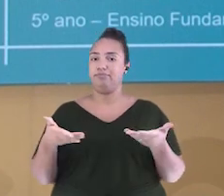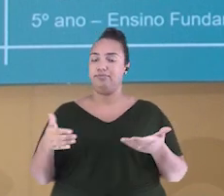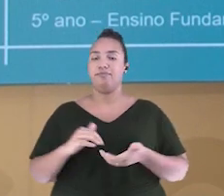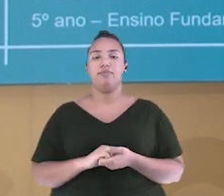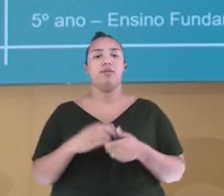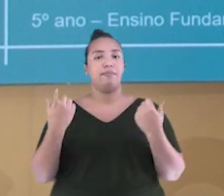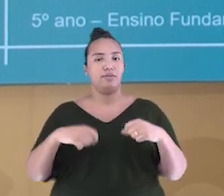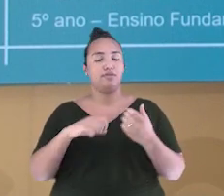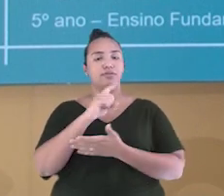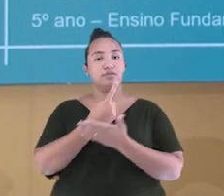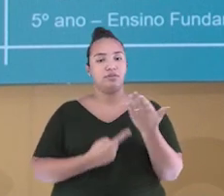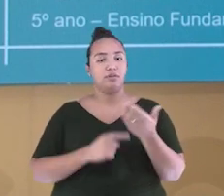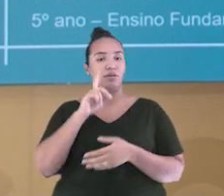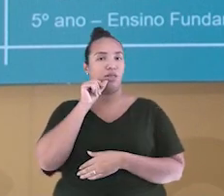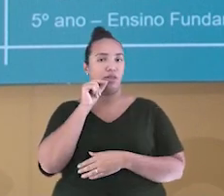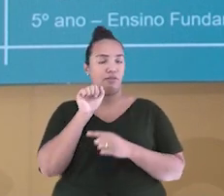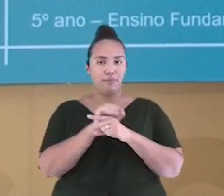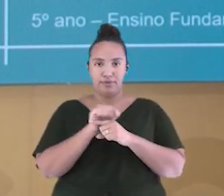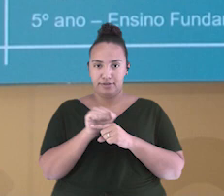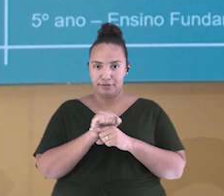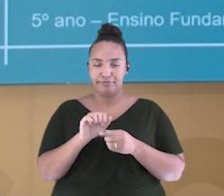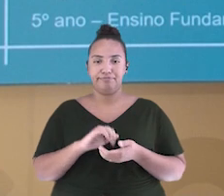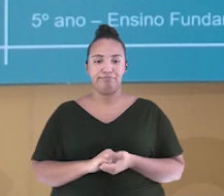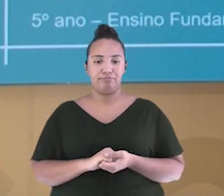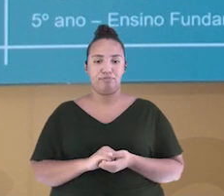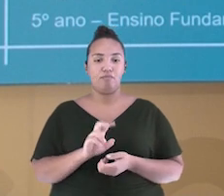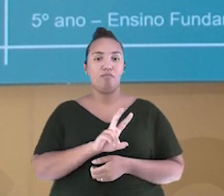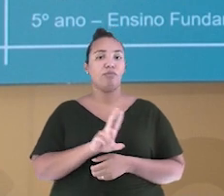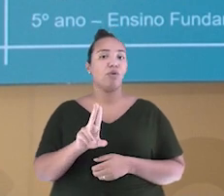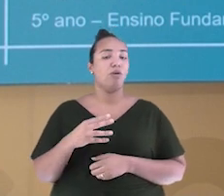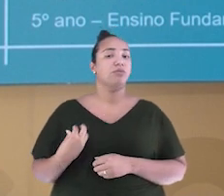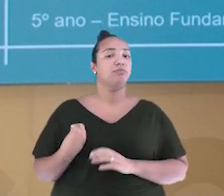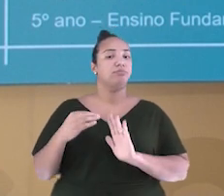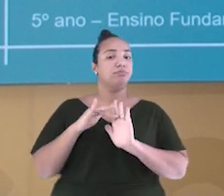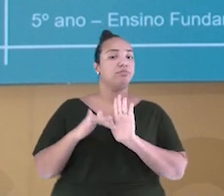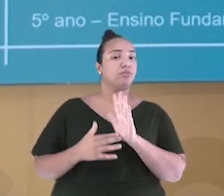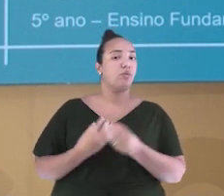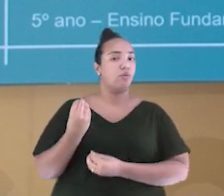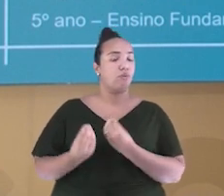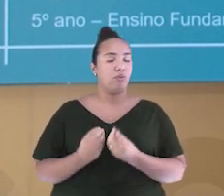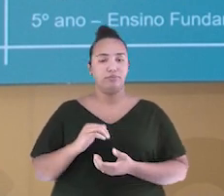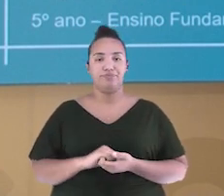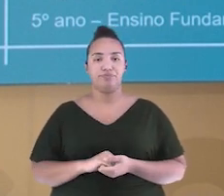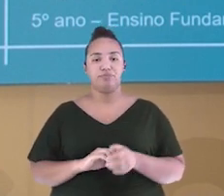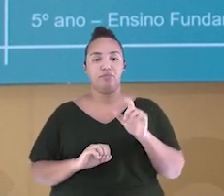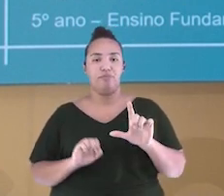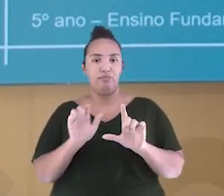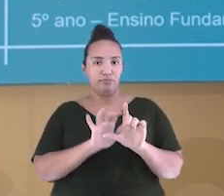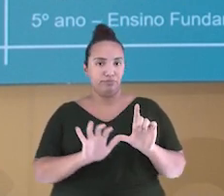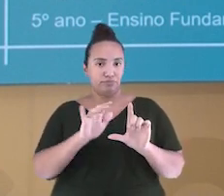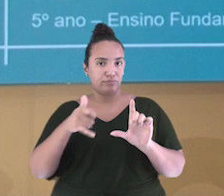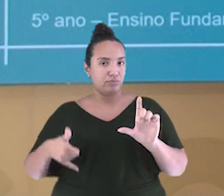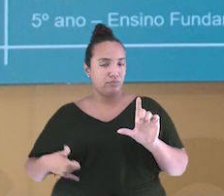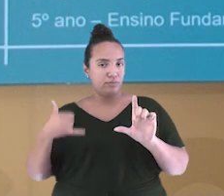de caderno, lápis e borracha. Para colocar seu nome na lista, é só apontar a câmera do seu celular para o